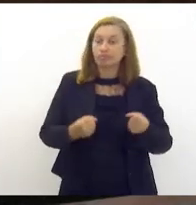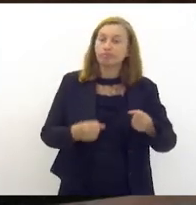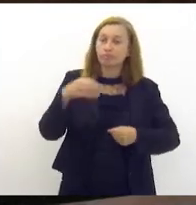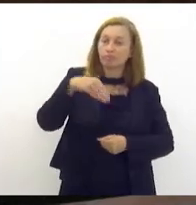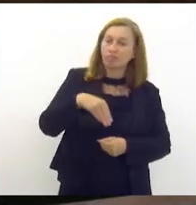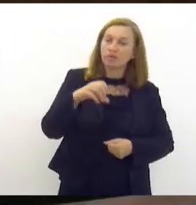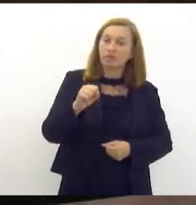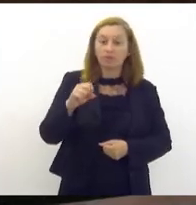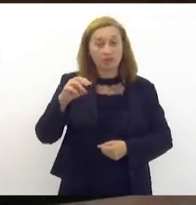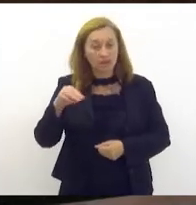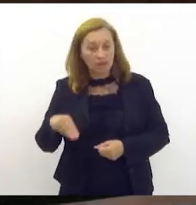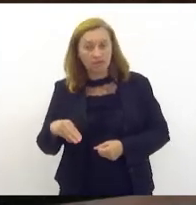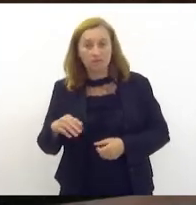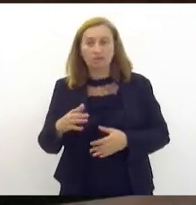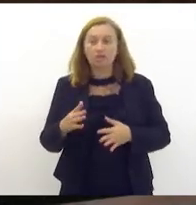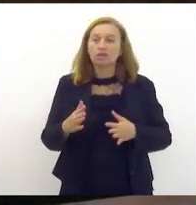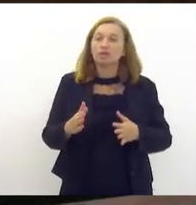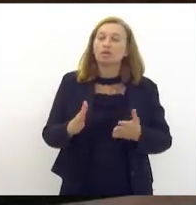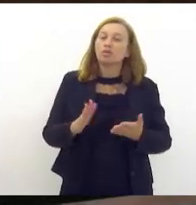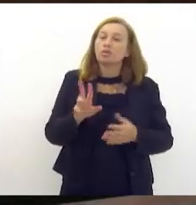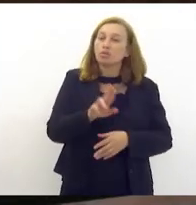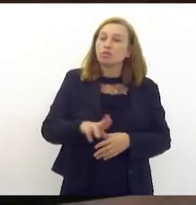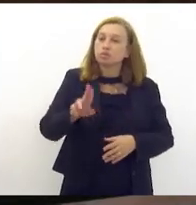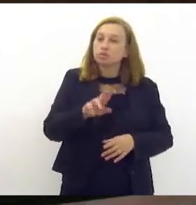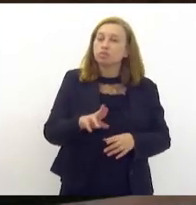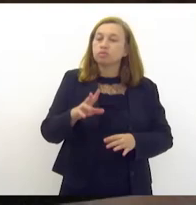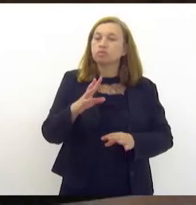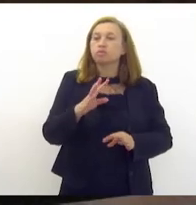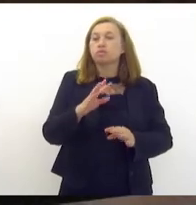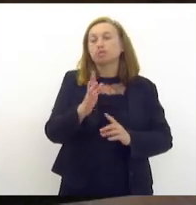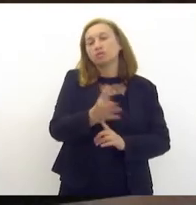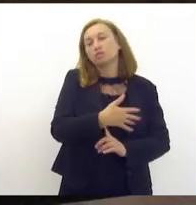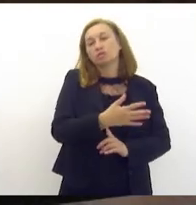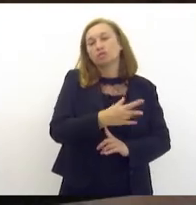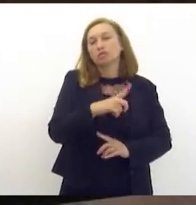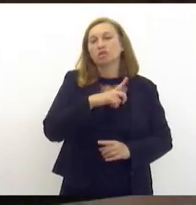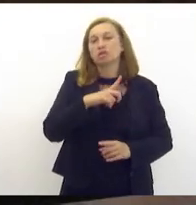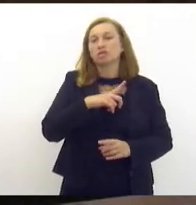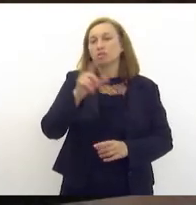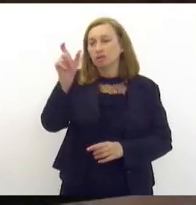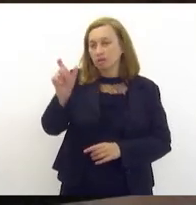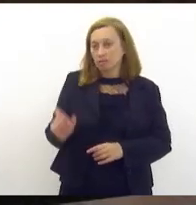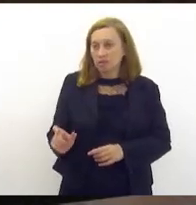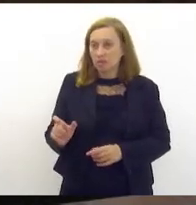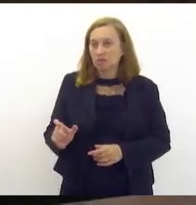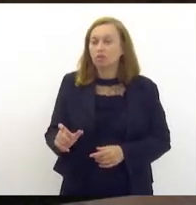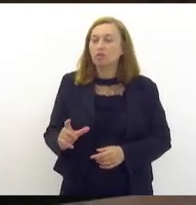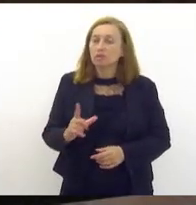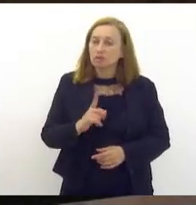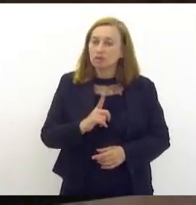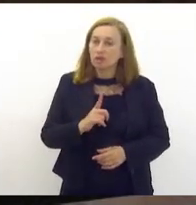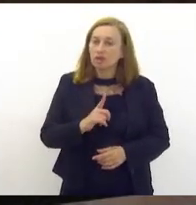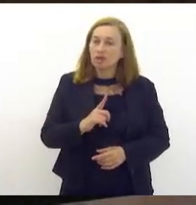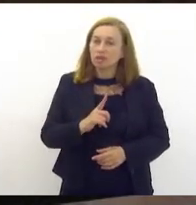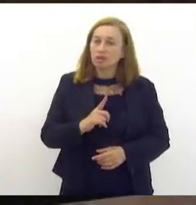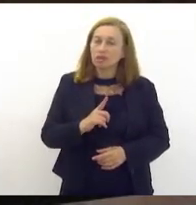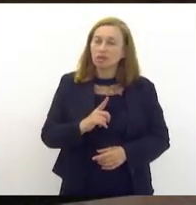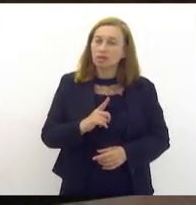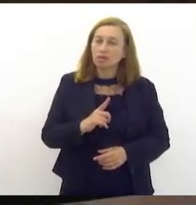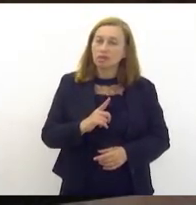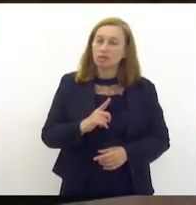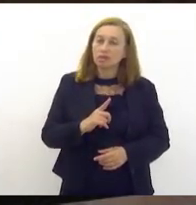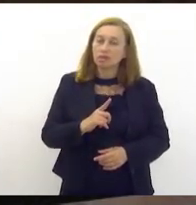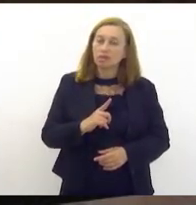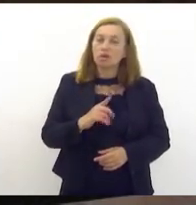SMS, através de algum, usando hoje a tecnologia que nós temos, para que a pessoa tenha condições e saiba, né,